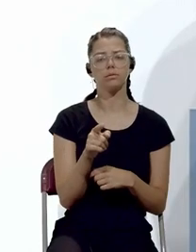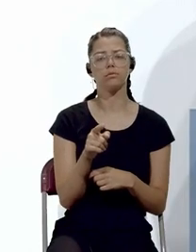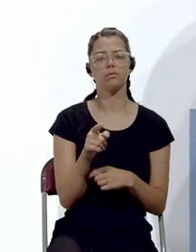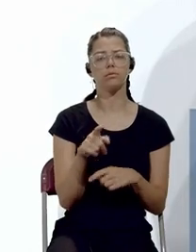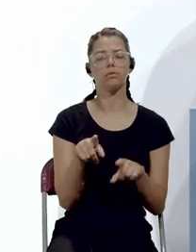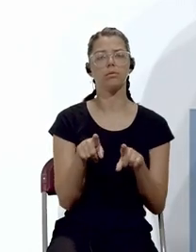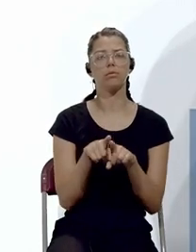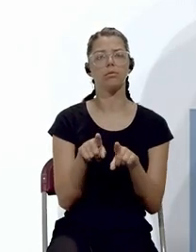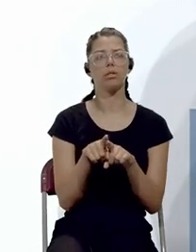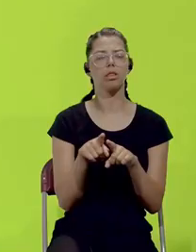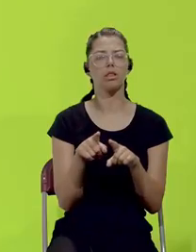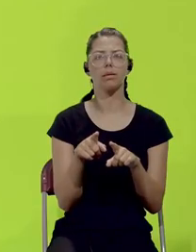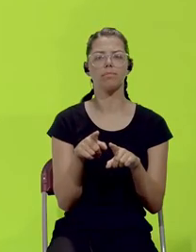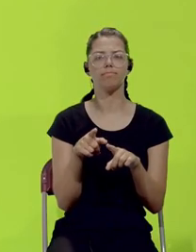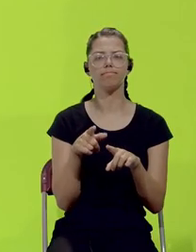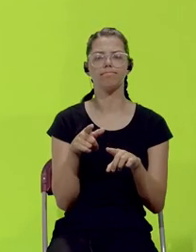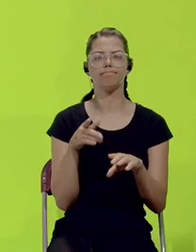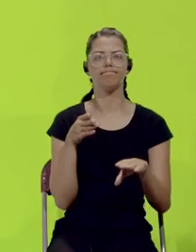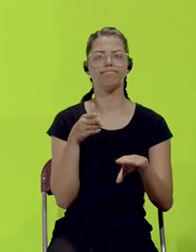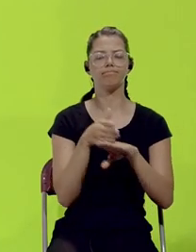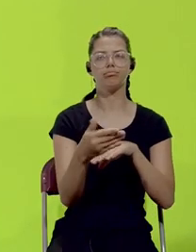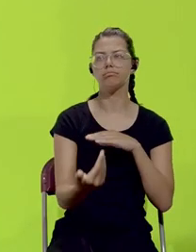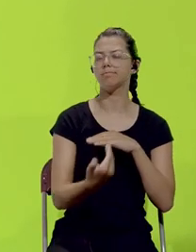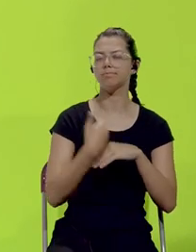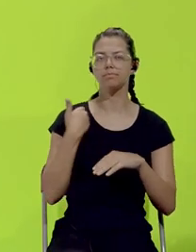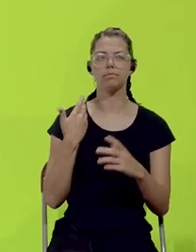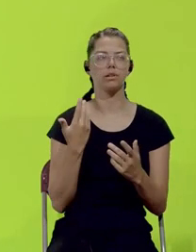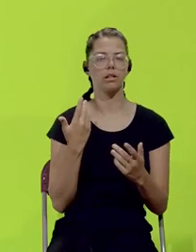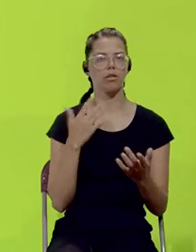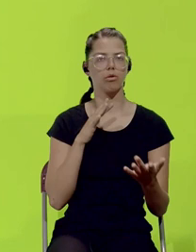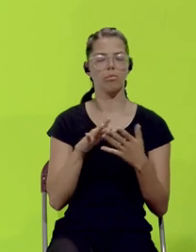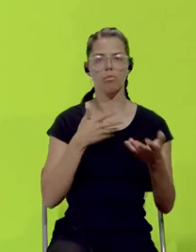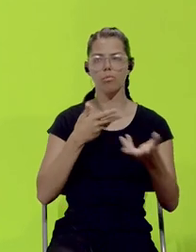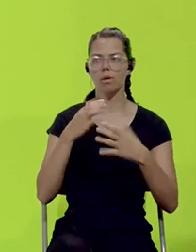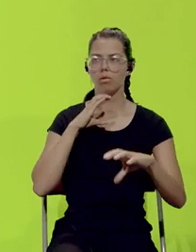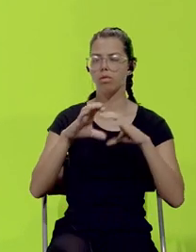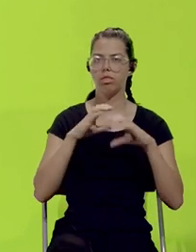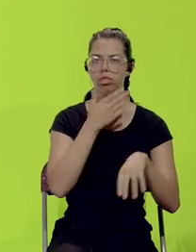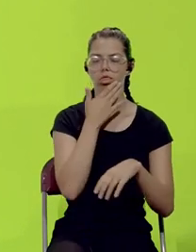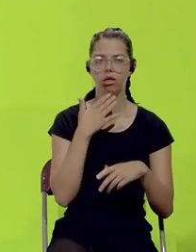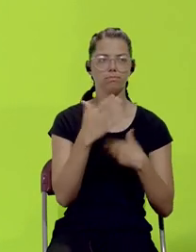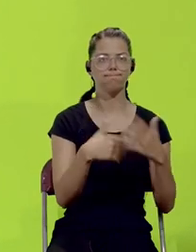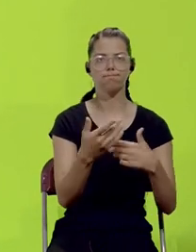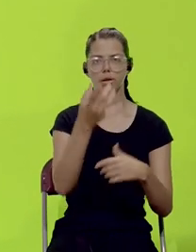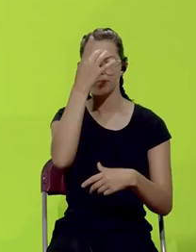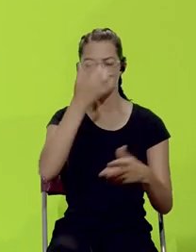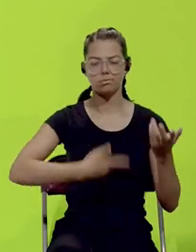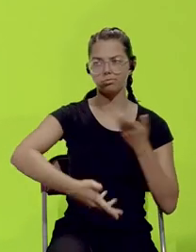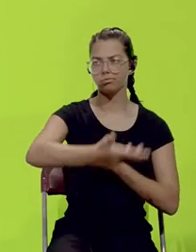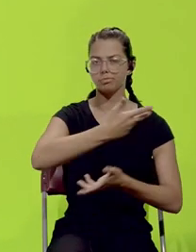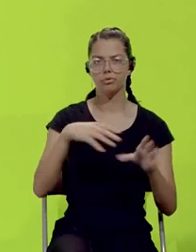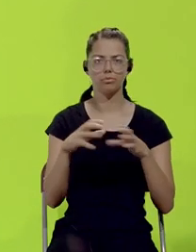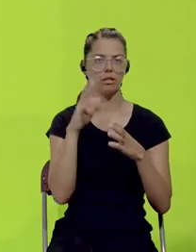uma transmissão direta da opinião do próprio leitor ou de comunicação das opiniões de uma comunidade de